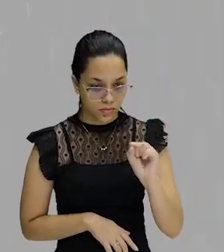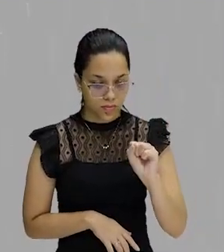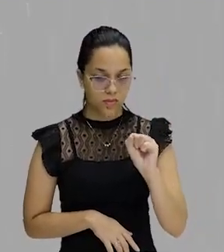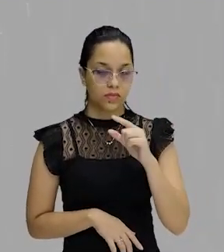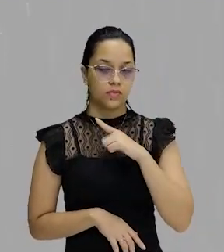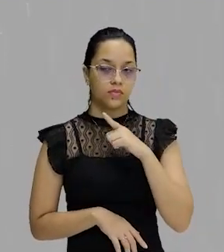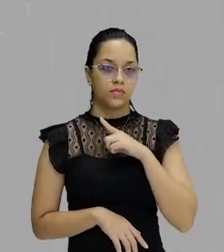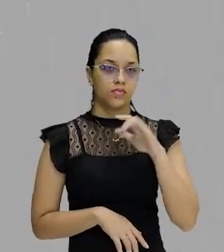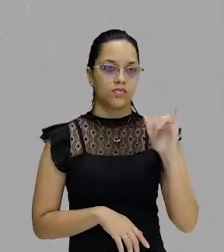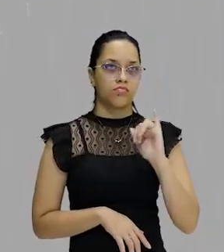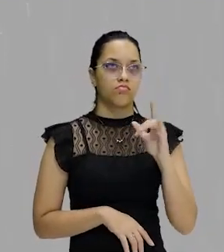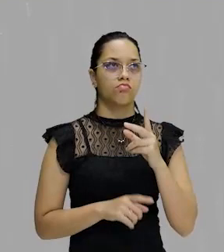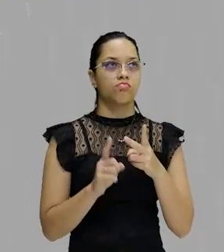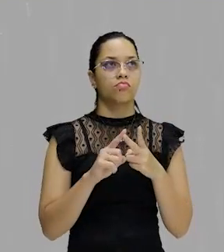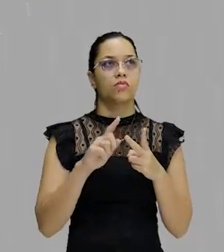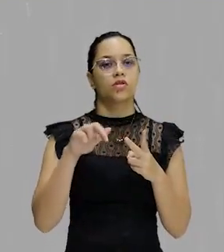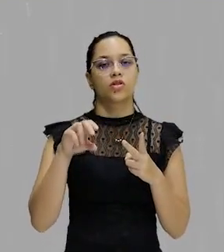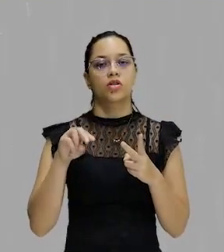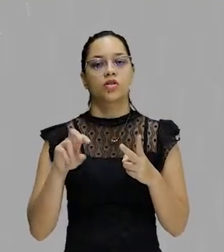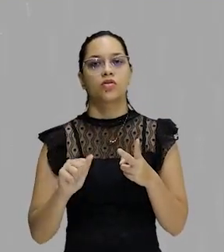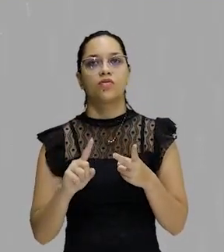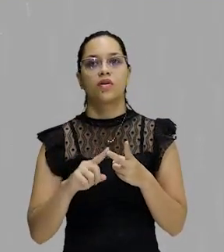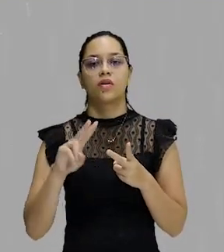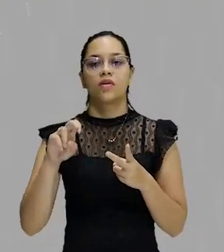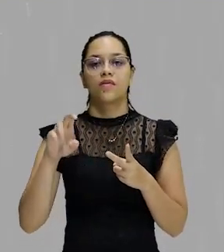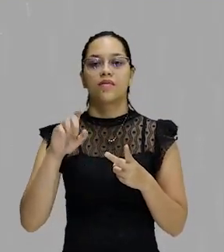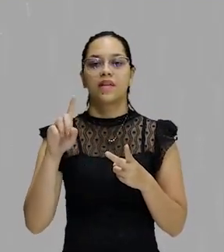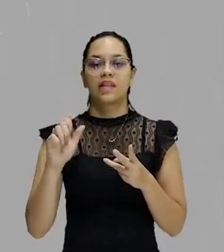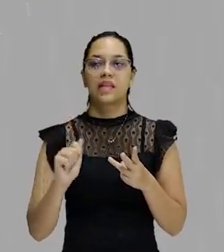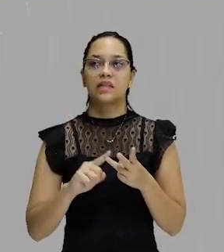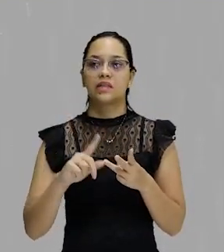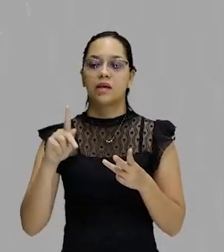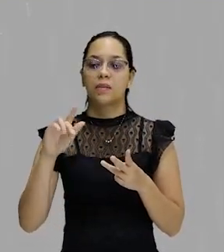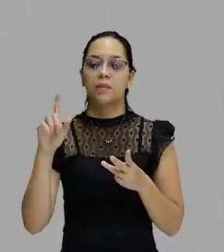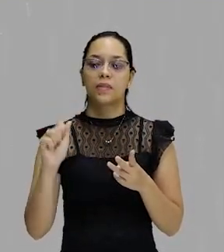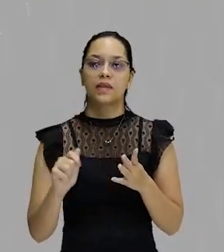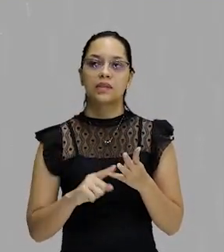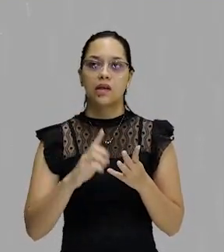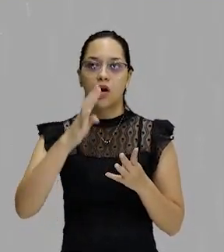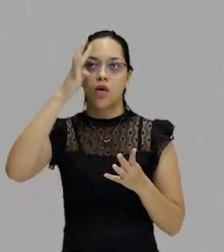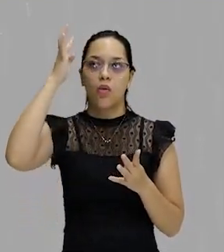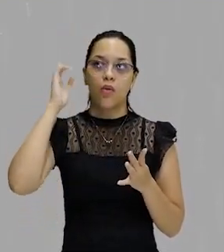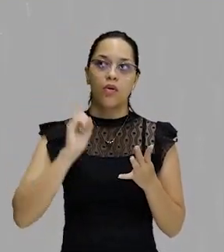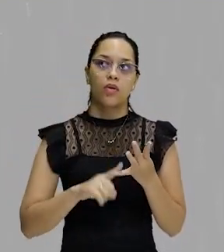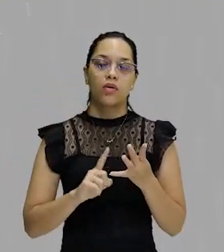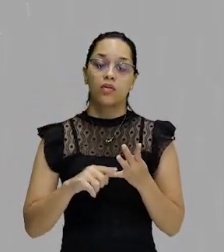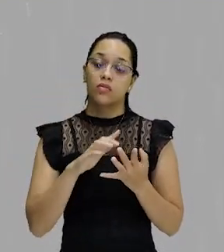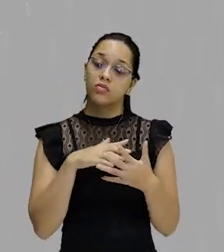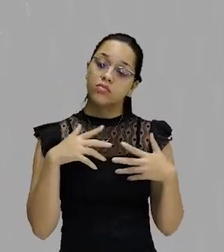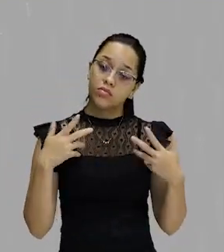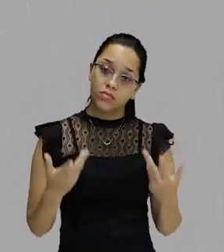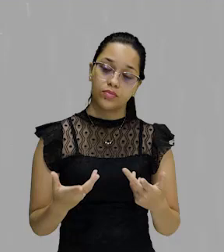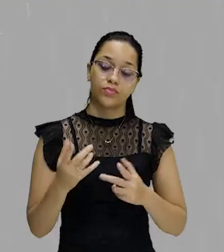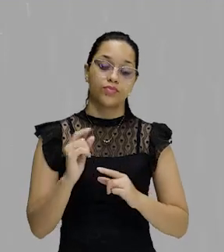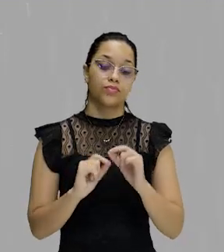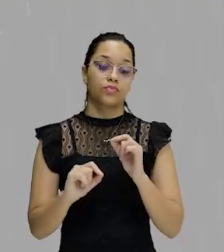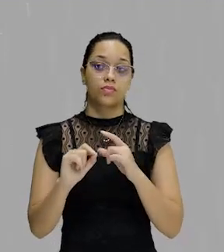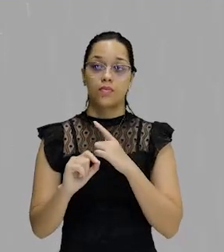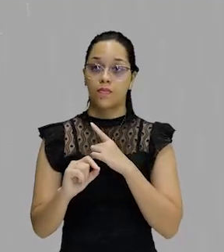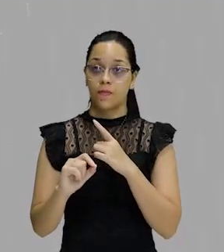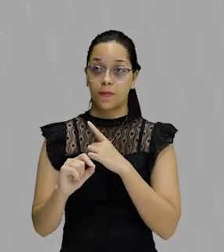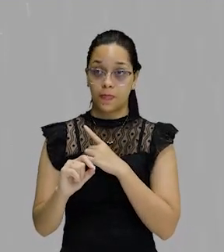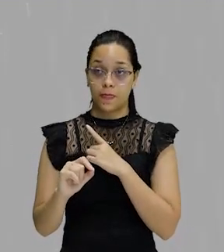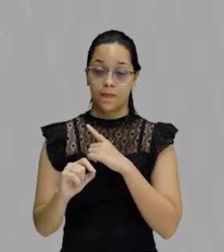Itálica, Gênova, Veneza, Pisa, Roma, Nápoles. Ou seja, o Renascimento ele se ambientou,